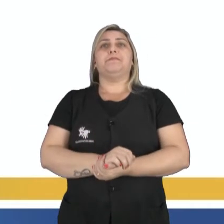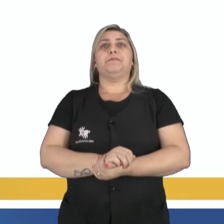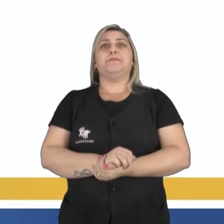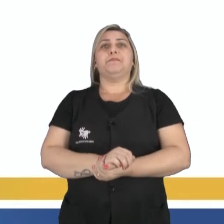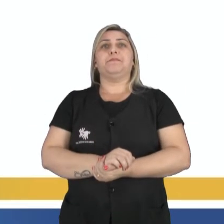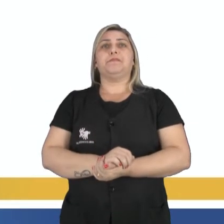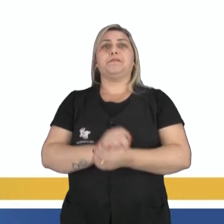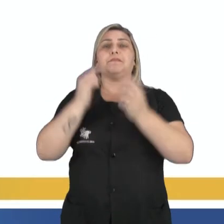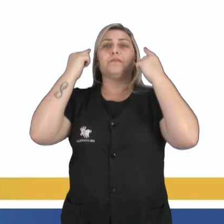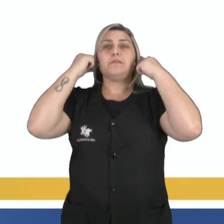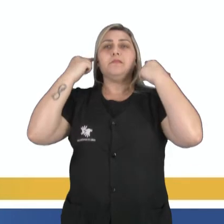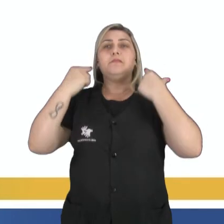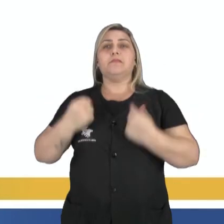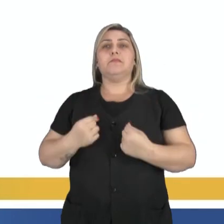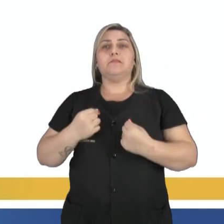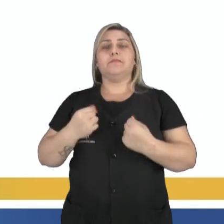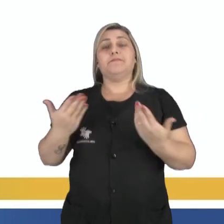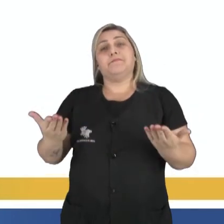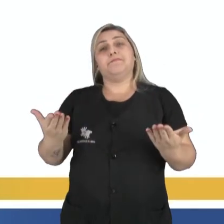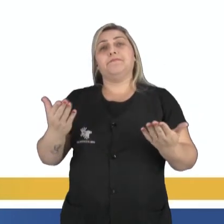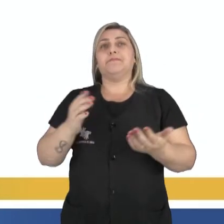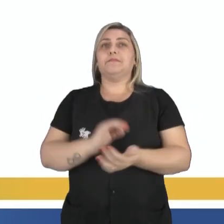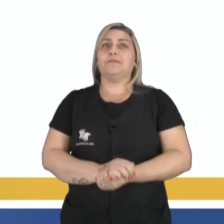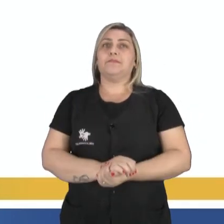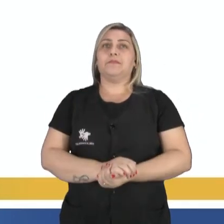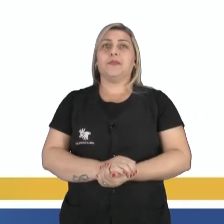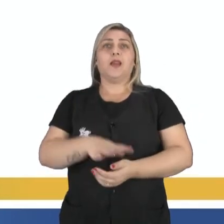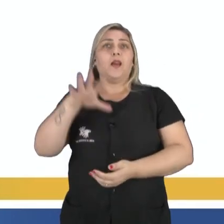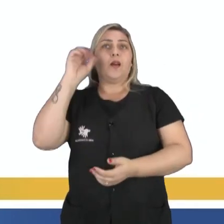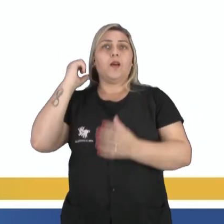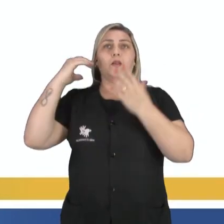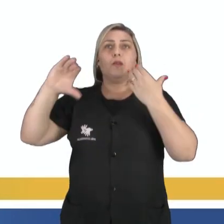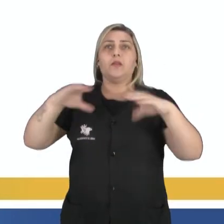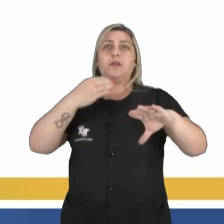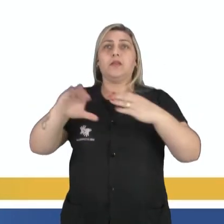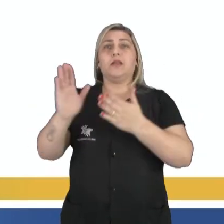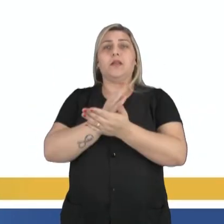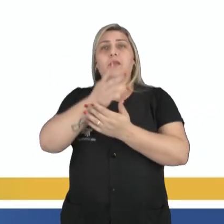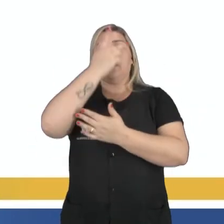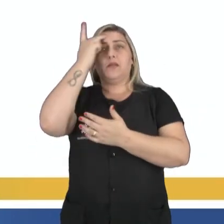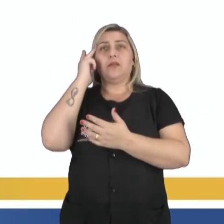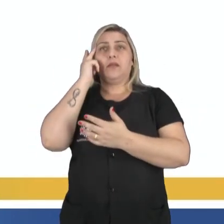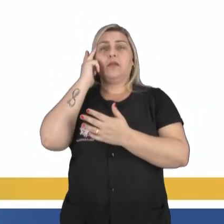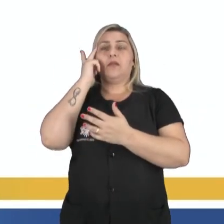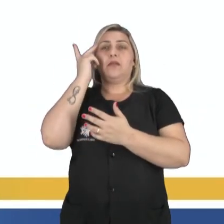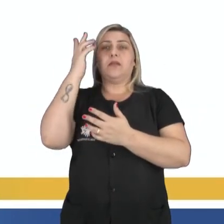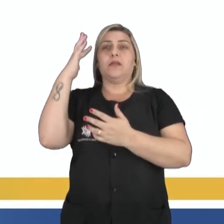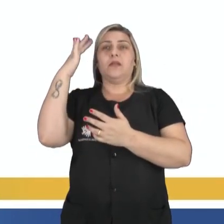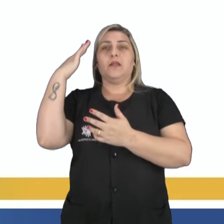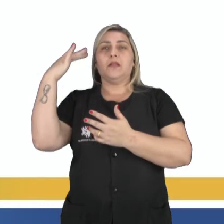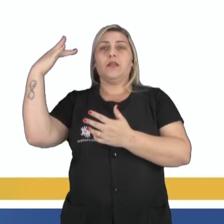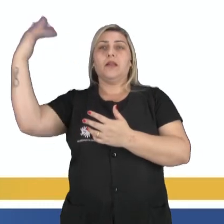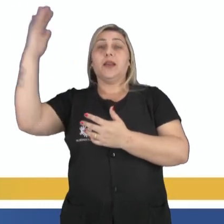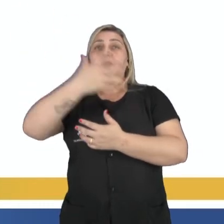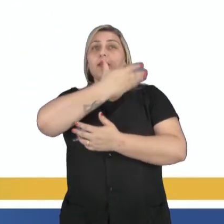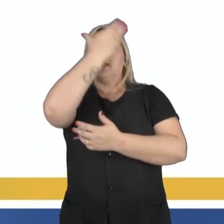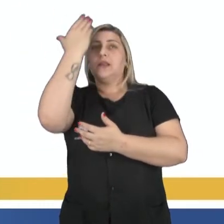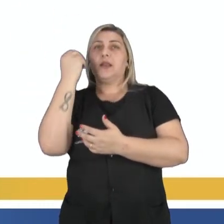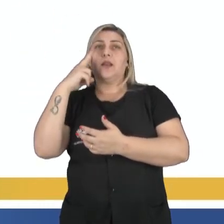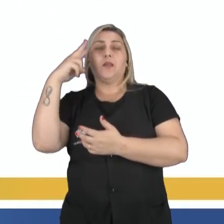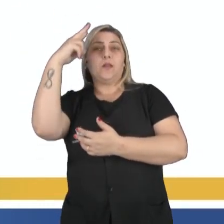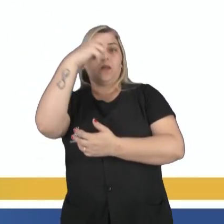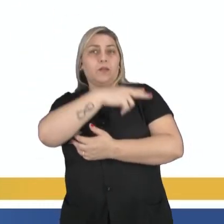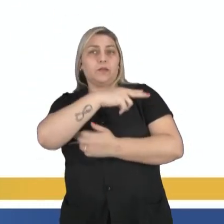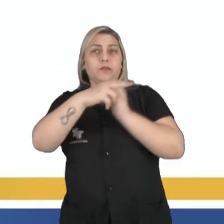de pedestre distraído com fone no ouvido. Ao ouvir música, algumas pessoas ficam tão distraídas que se esquecem